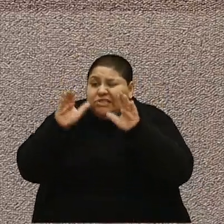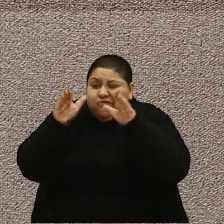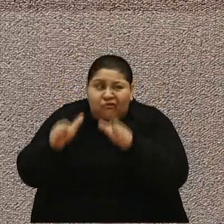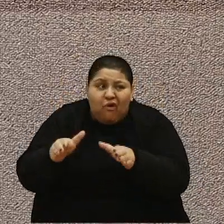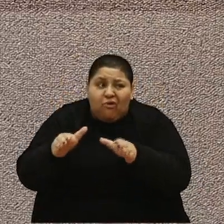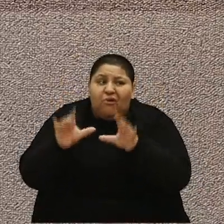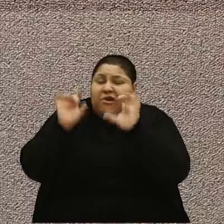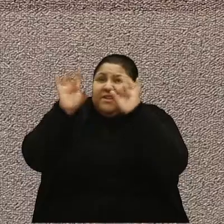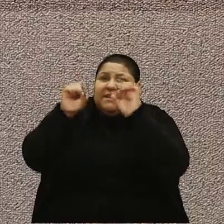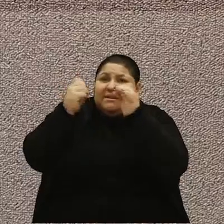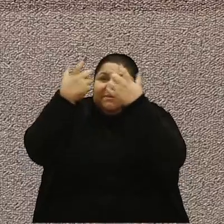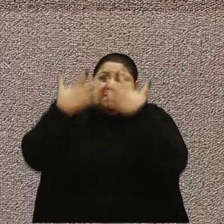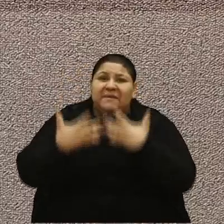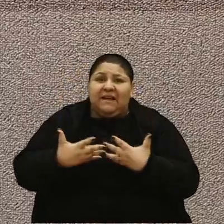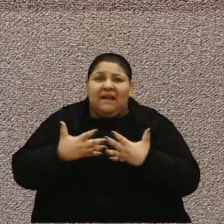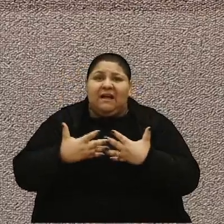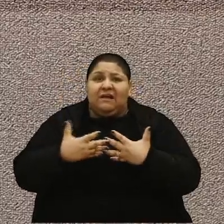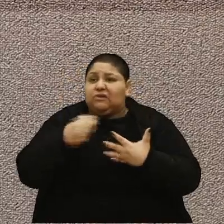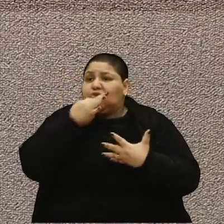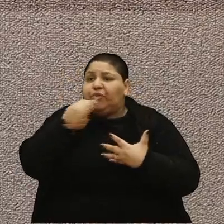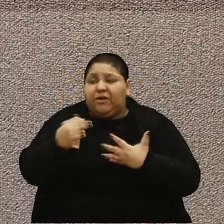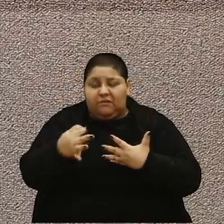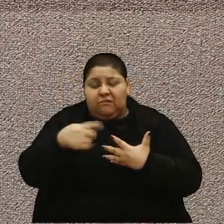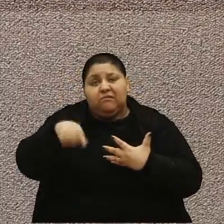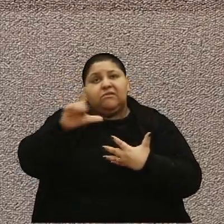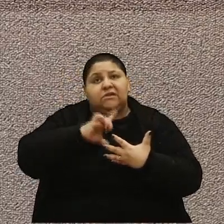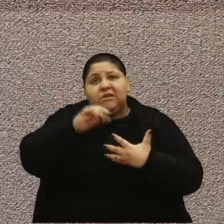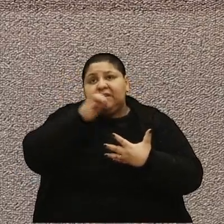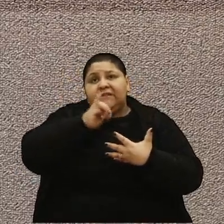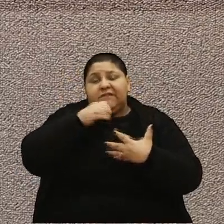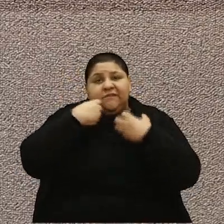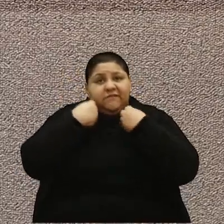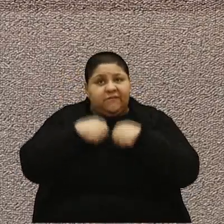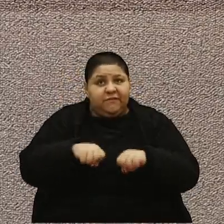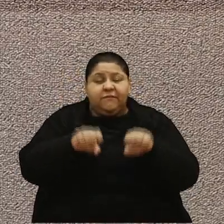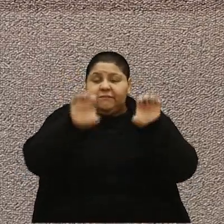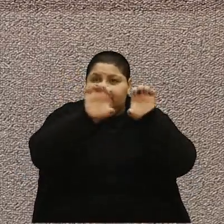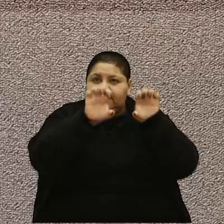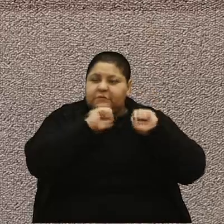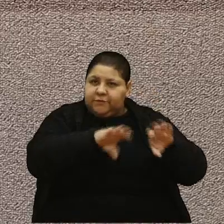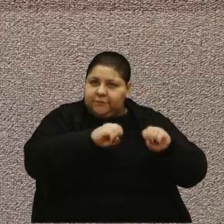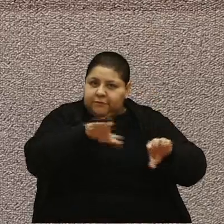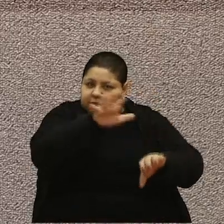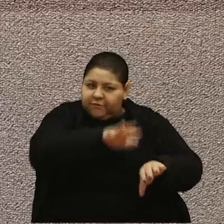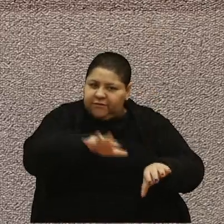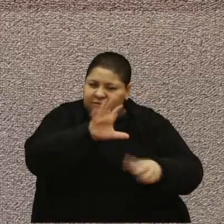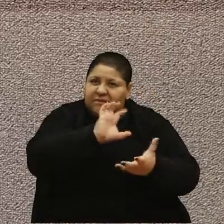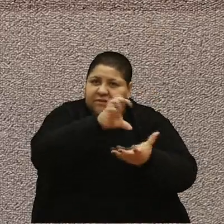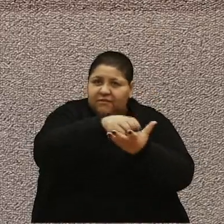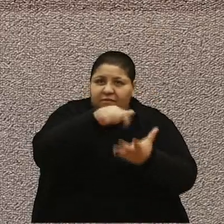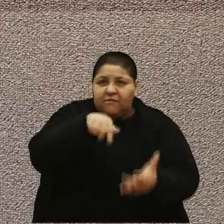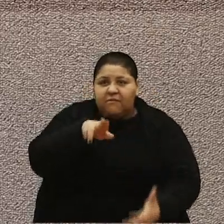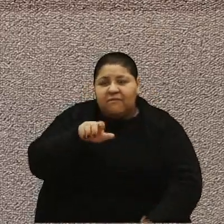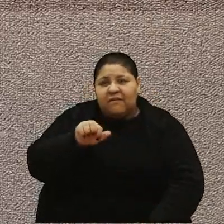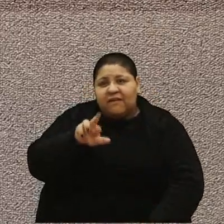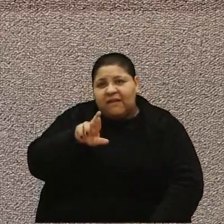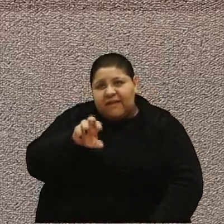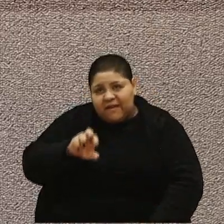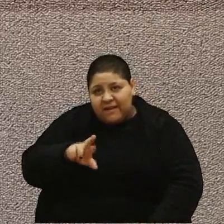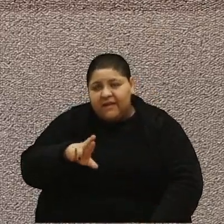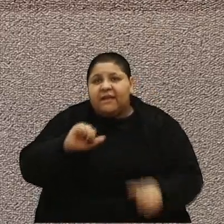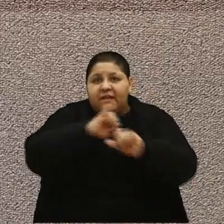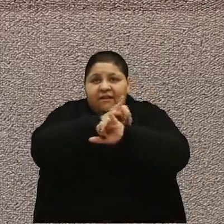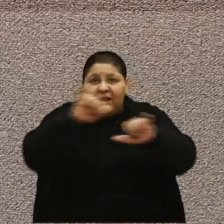para justificar a sua ideologia. Nós temos, por exemplo, na Secretaria de Educação, um setor que é o Querer, que ele